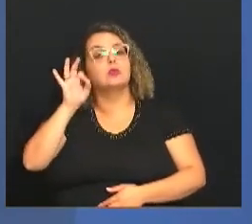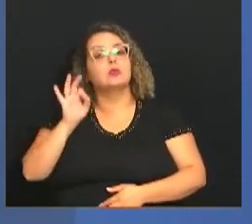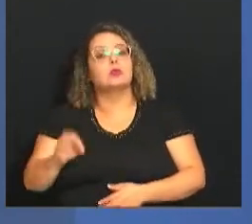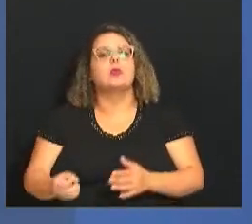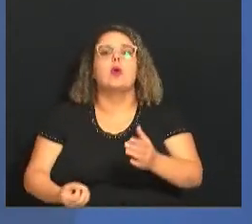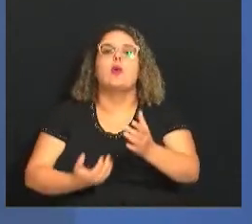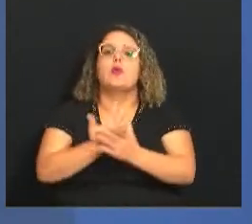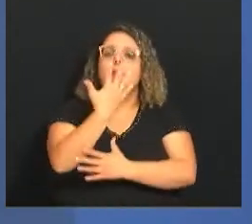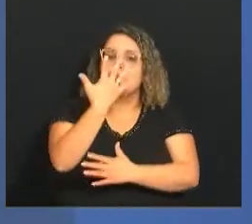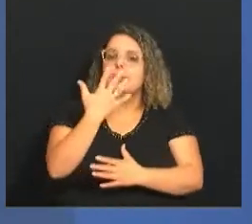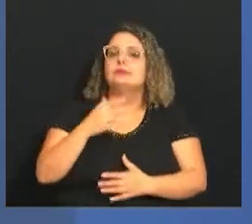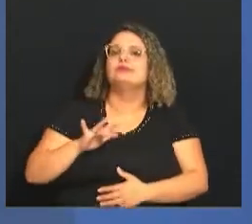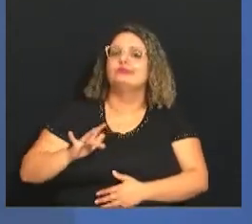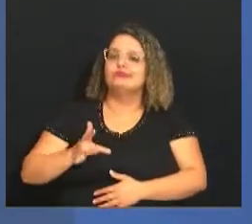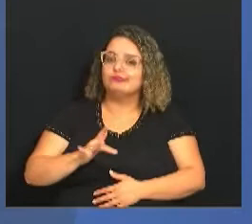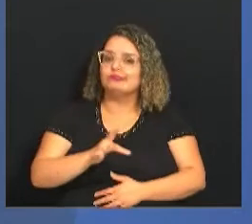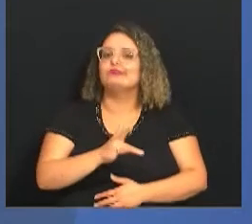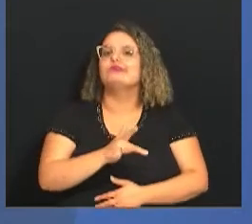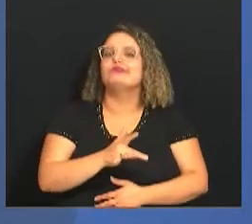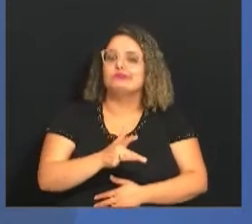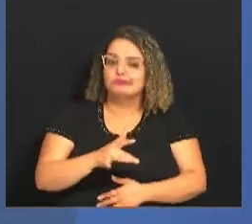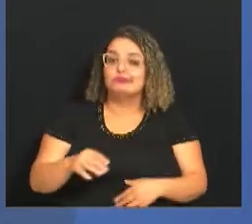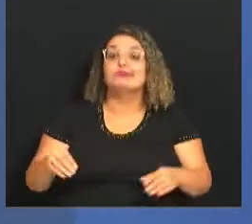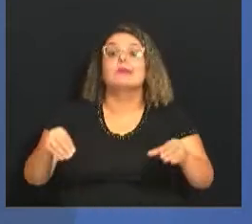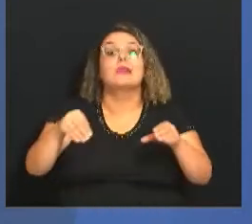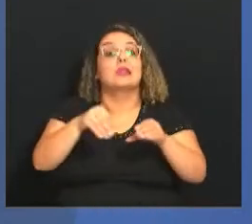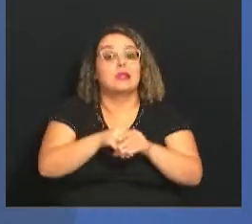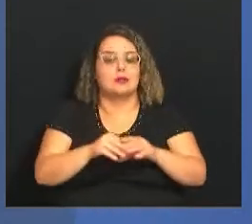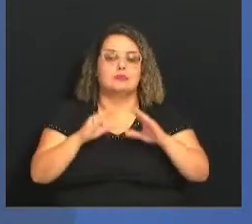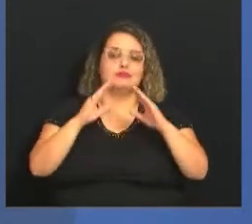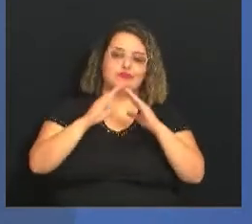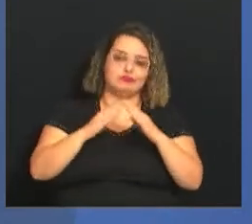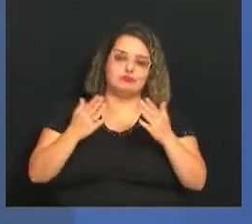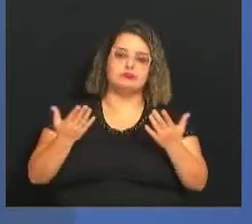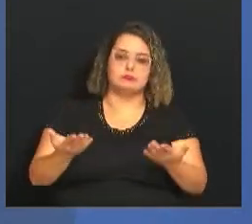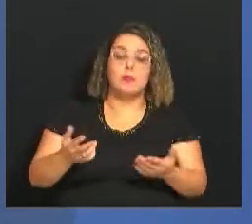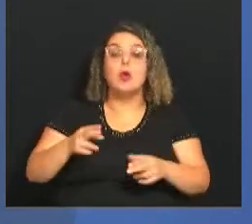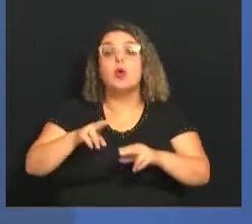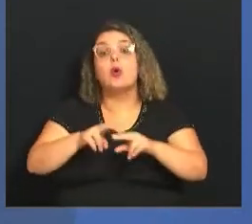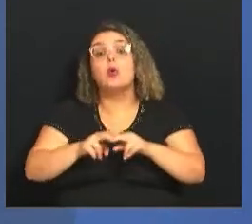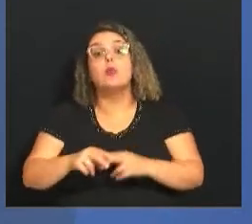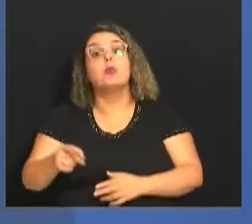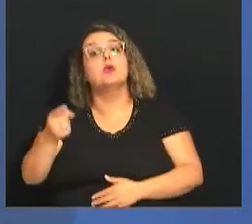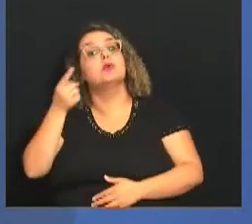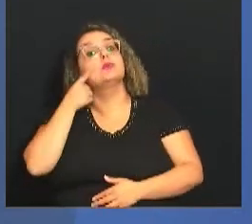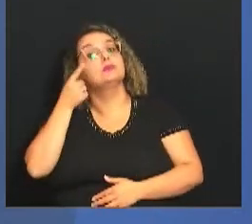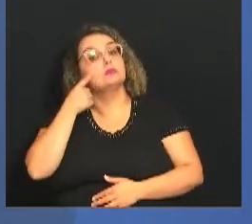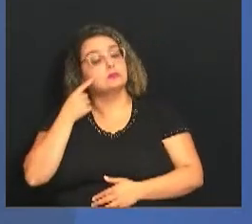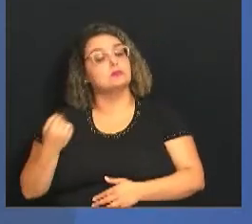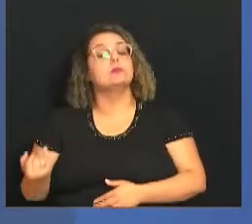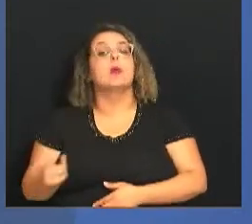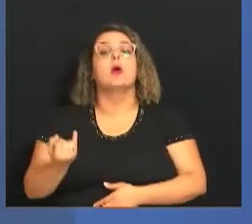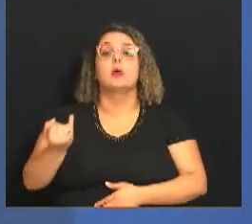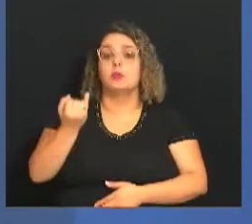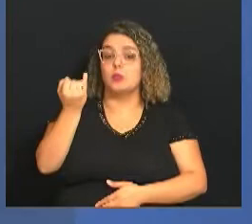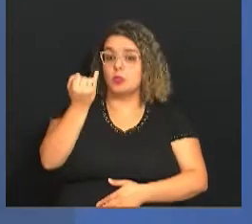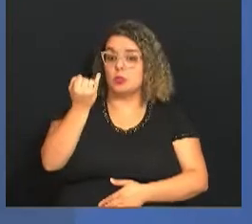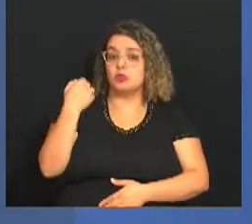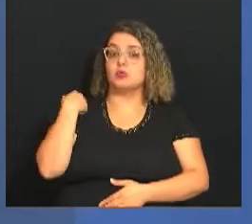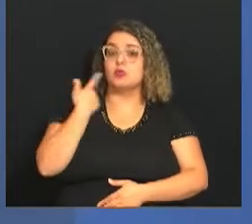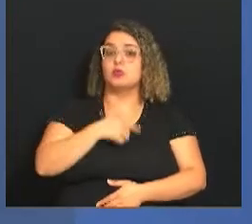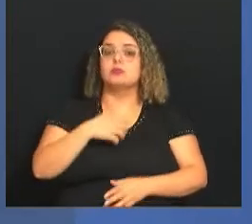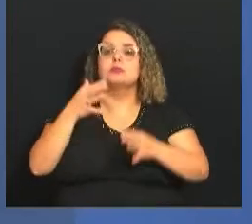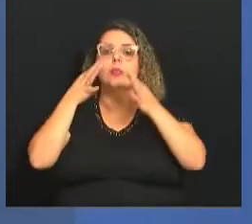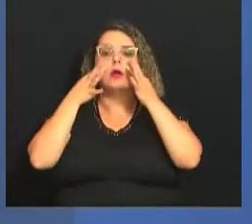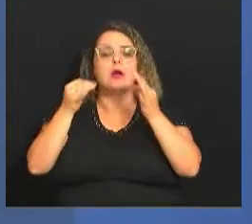do mosquito Aedes aegypti estão dentro de casa. Por isso, olha, é sempre importante a gente alertar. Evite